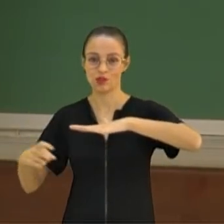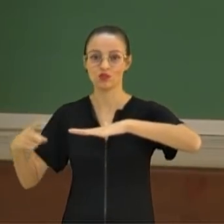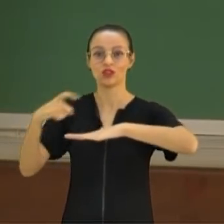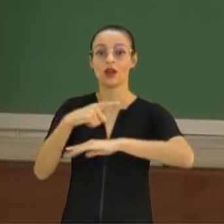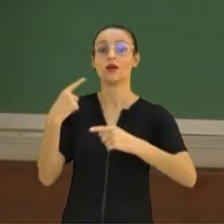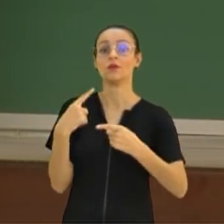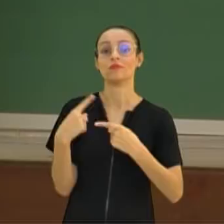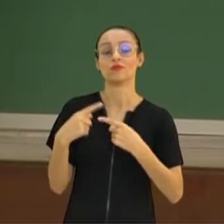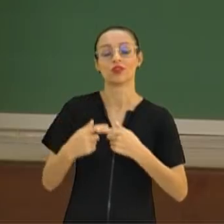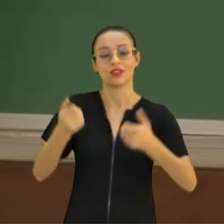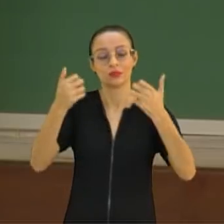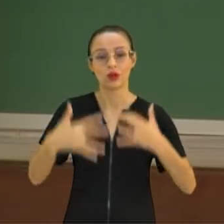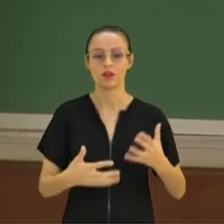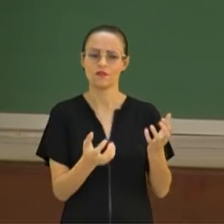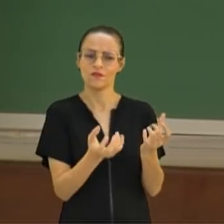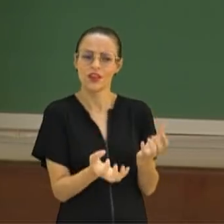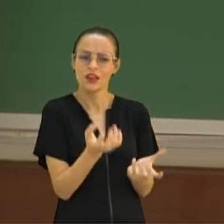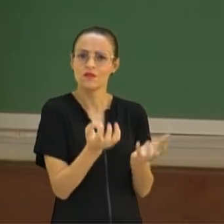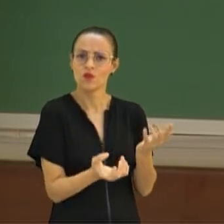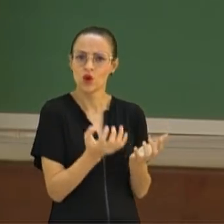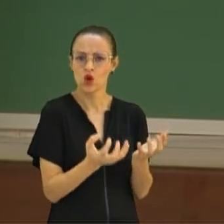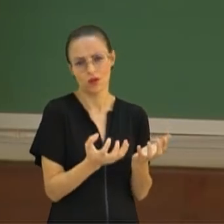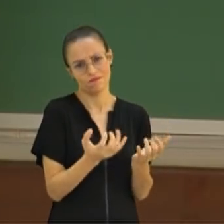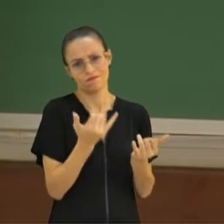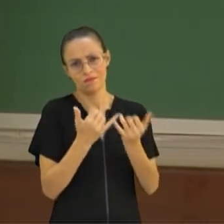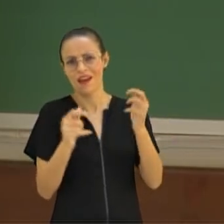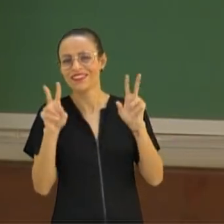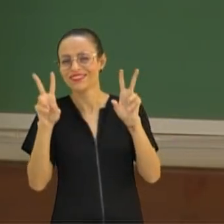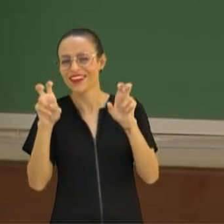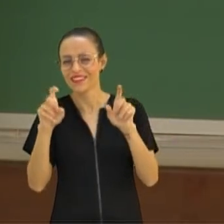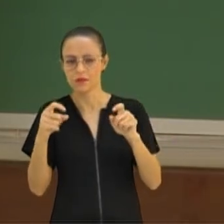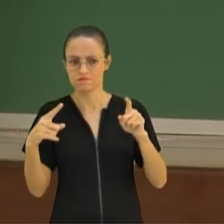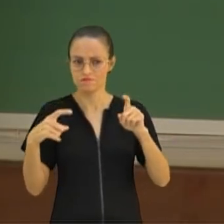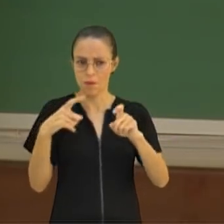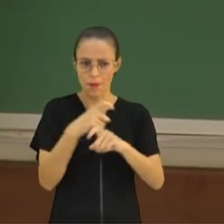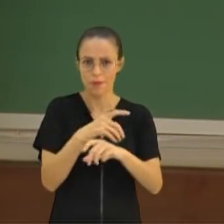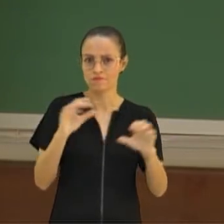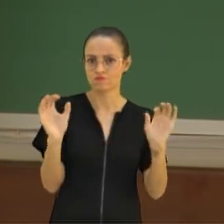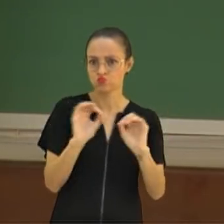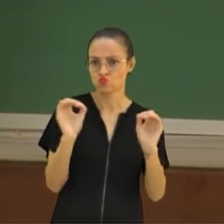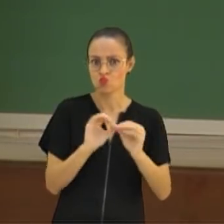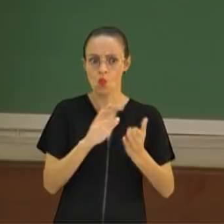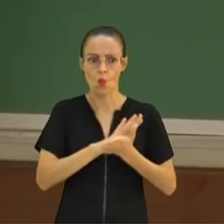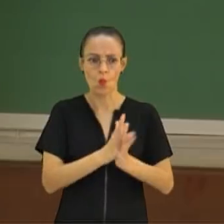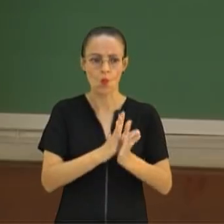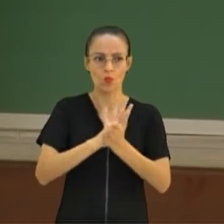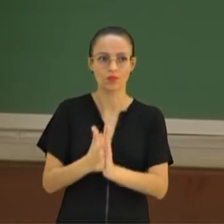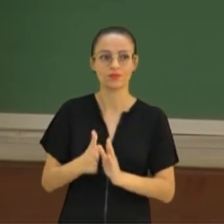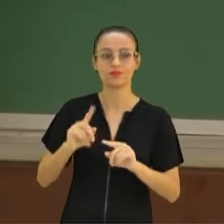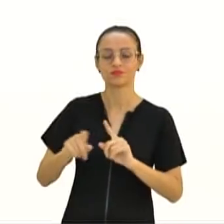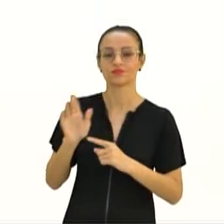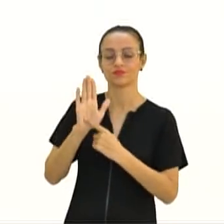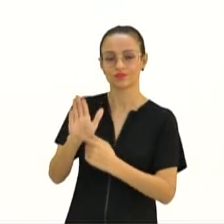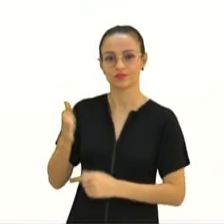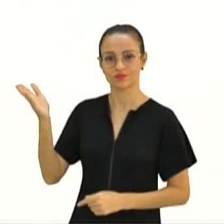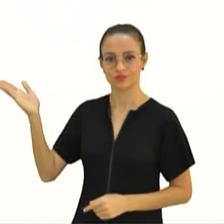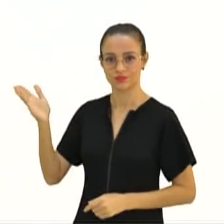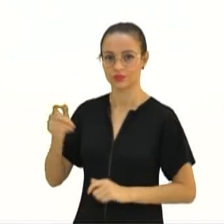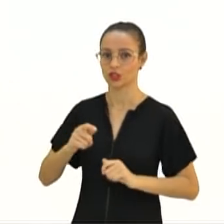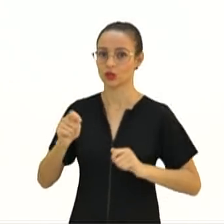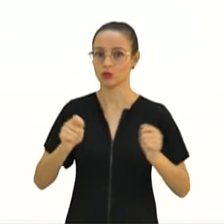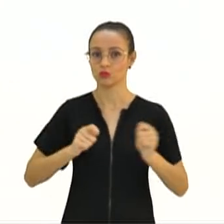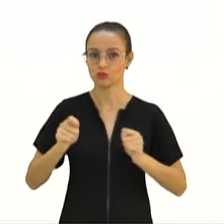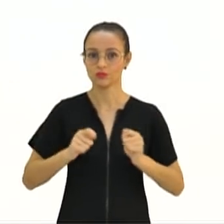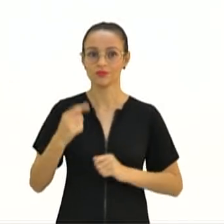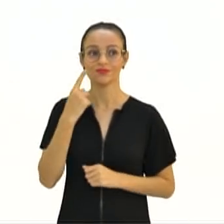ele ferveu, então, teoricamente, com a fervura, teria matado os micro-organismos, né? Apareceu aqui, né, nesse controle ali